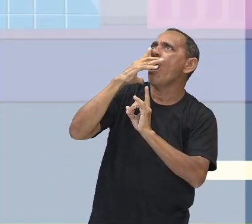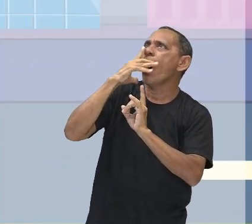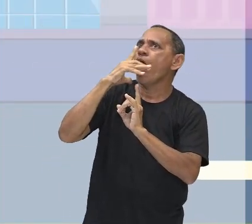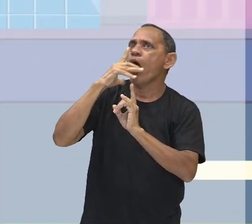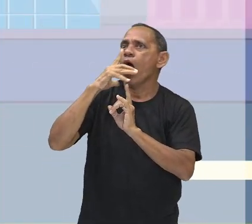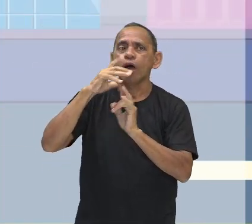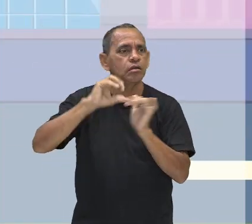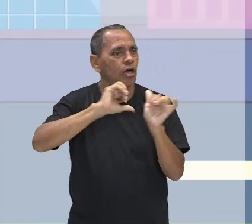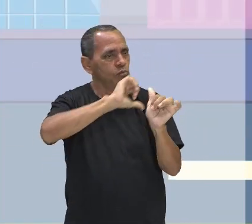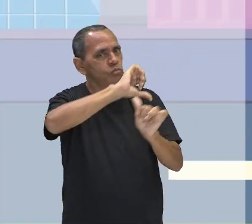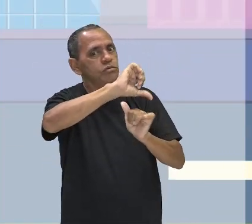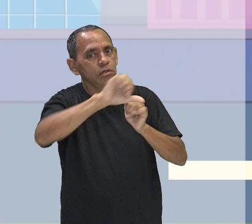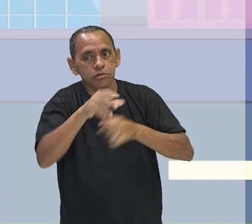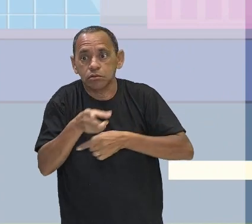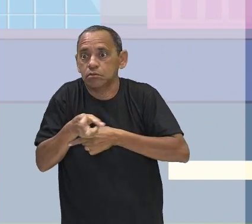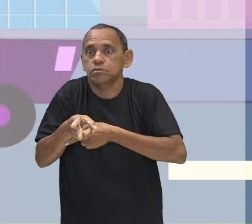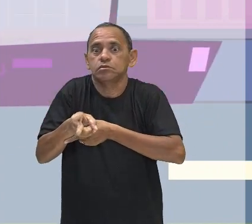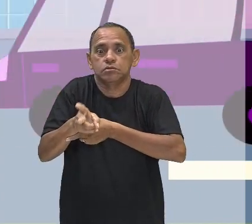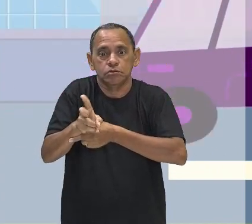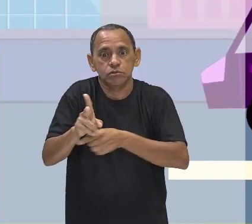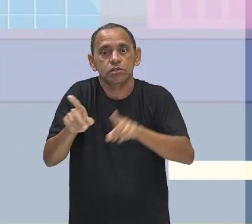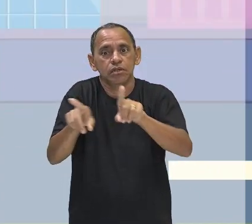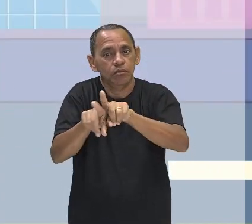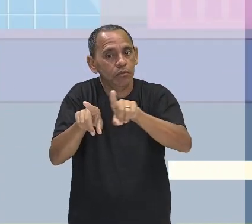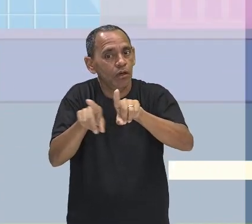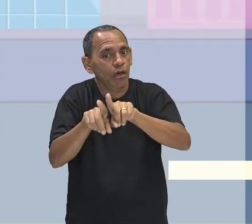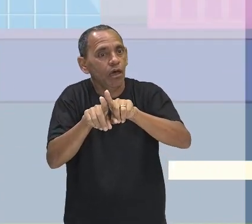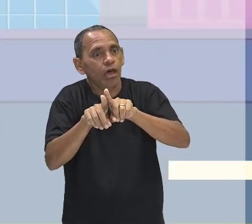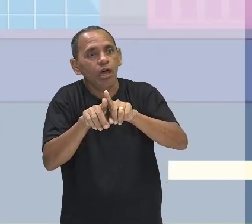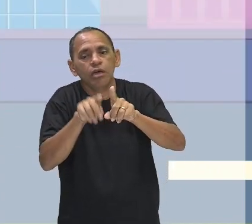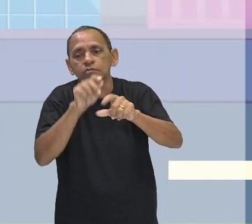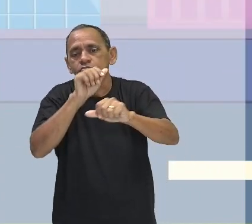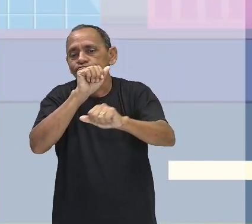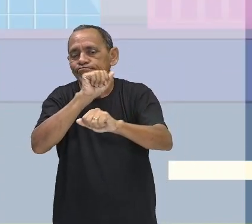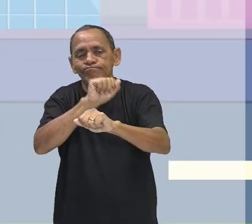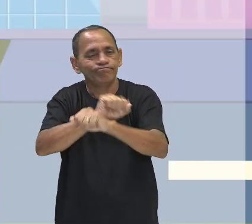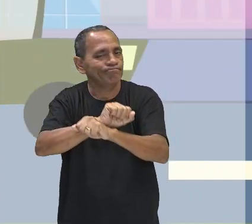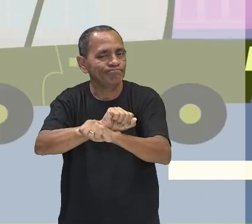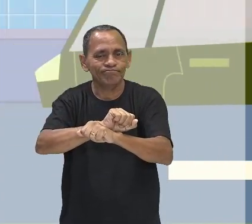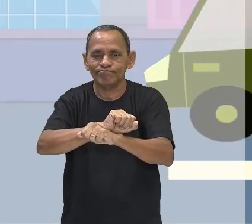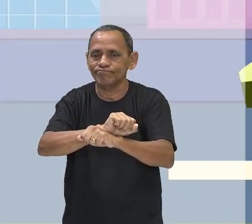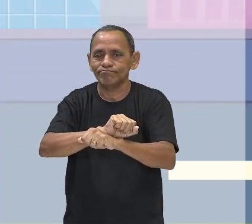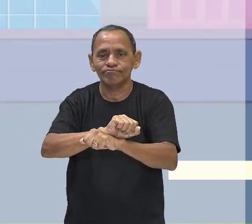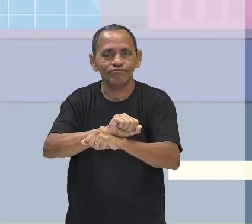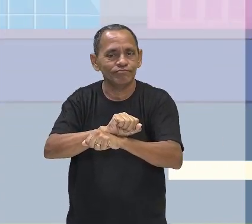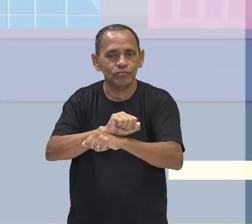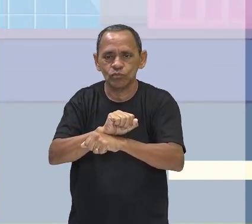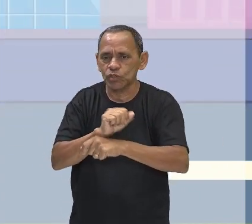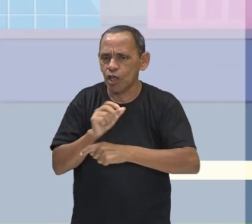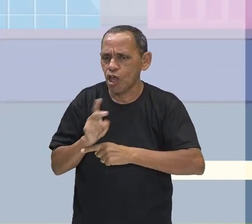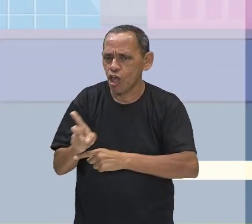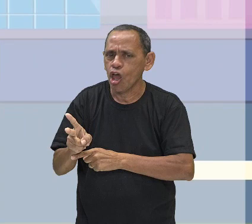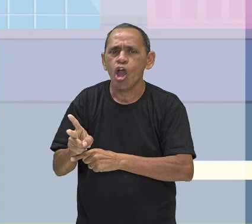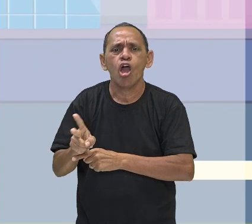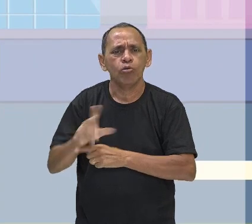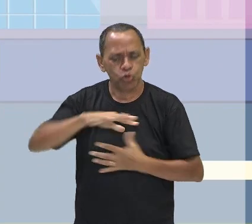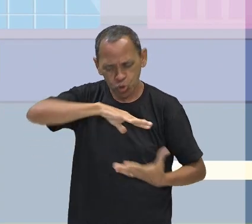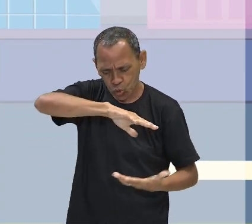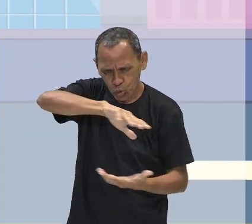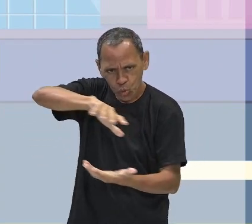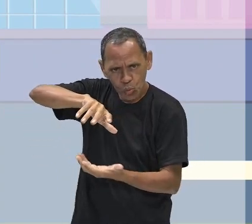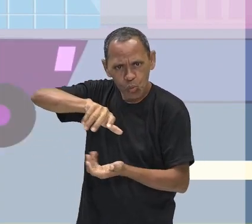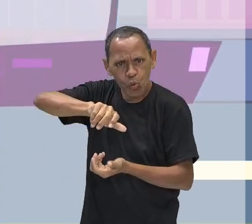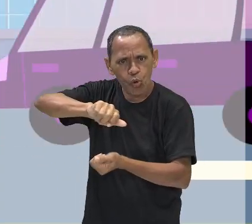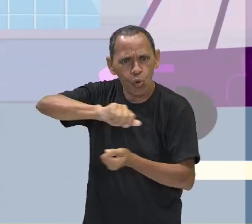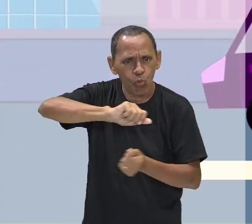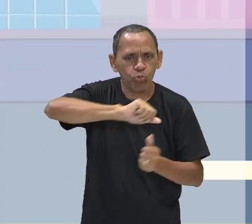mudança continua, não para. O tempo todo o mundo está mudando. E foi